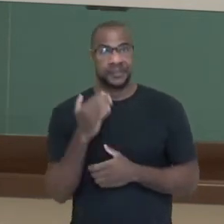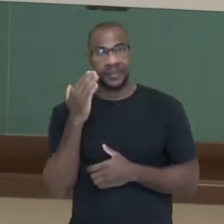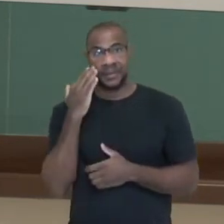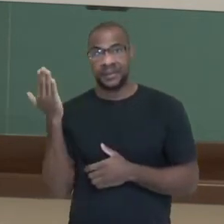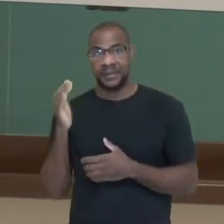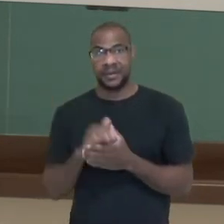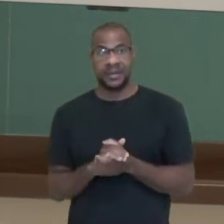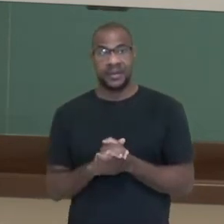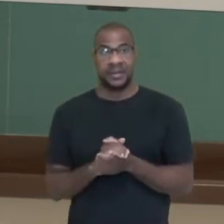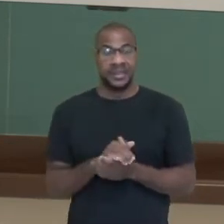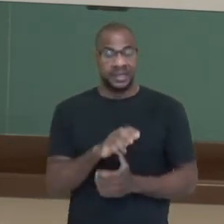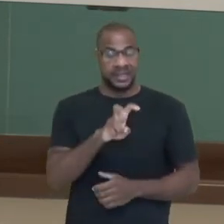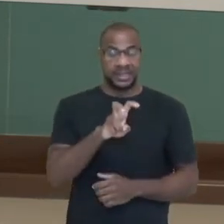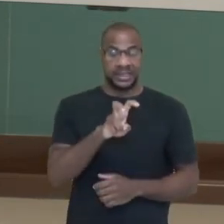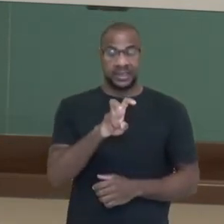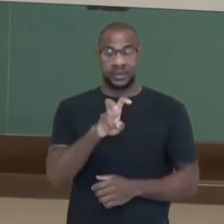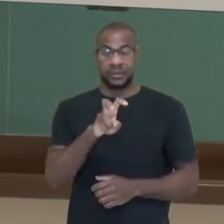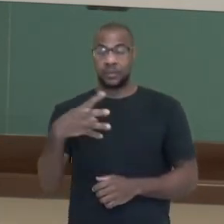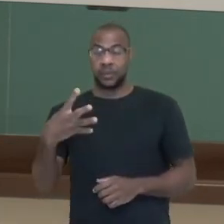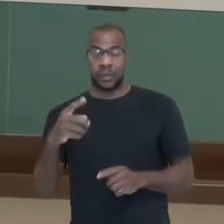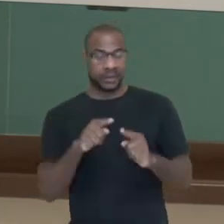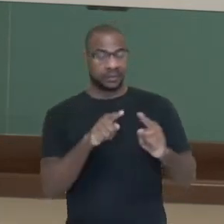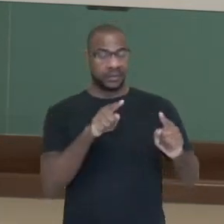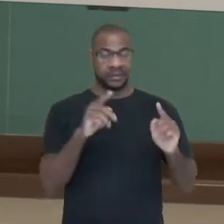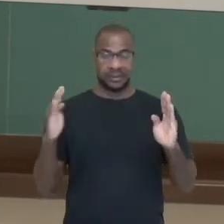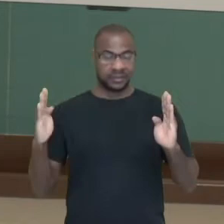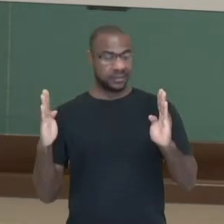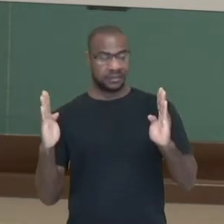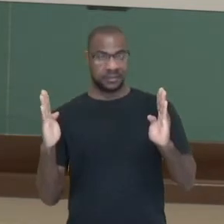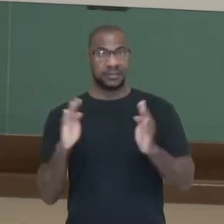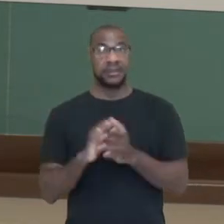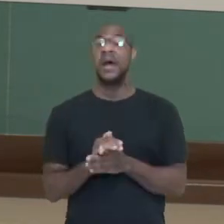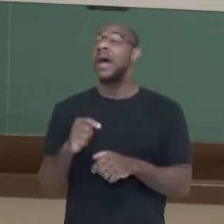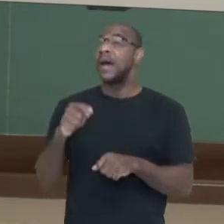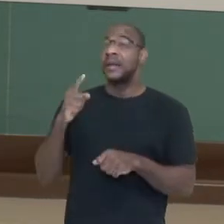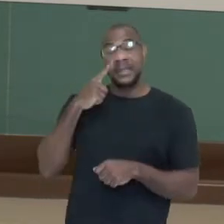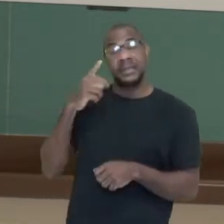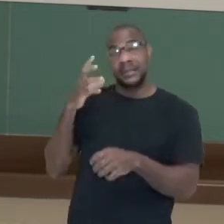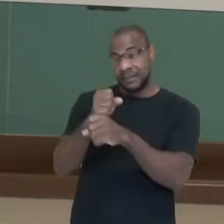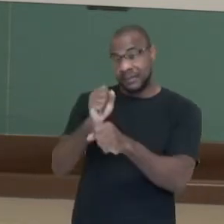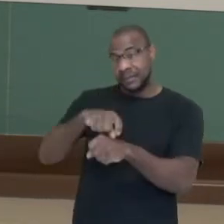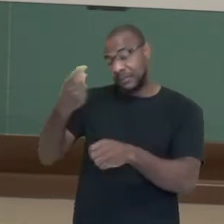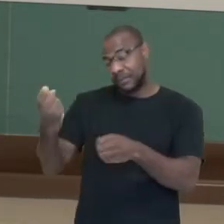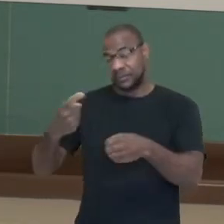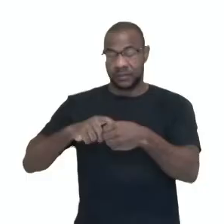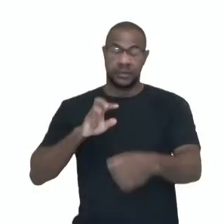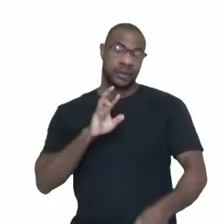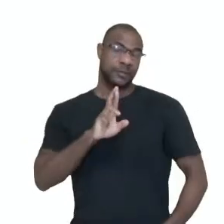lateral. Eu deixo um tempo para vocês e nós já voltamos com a solução.